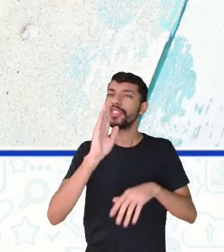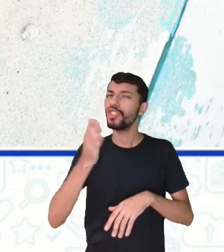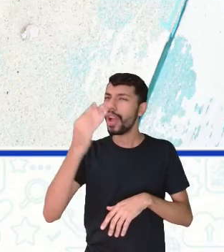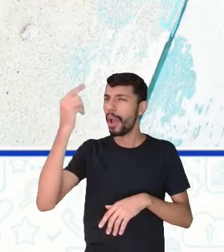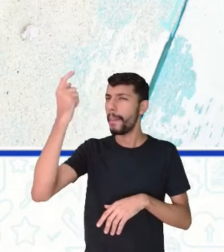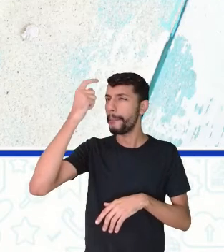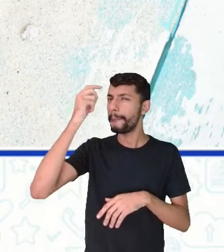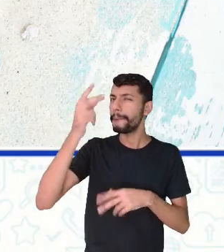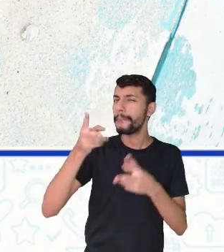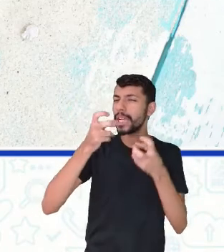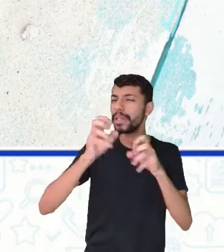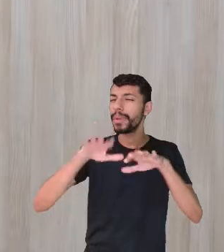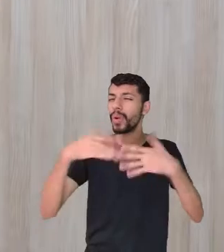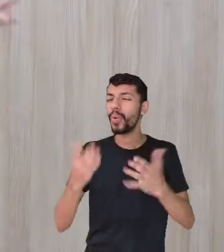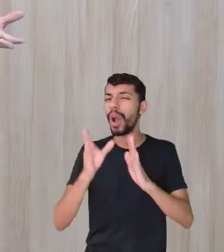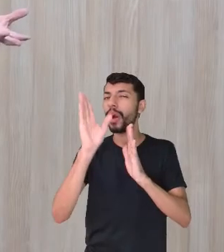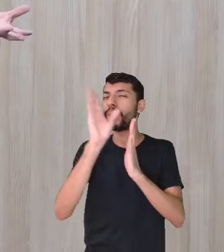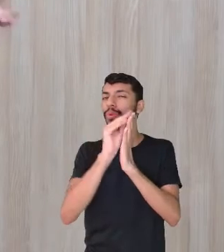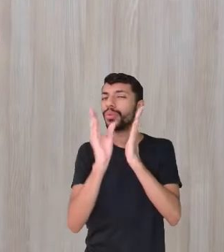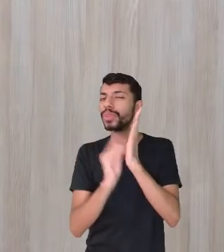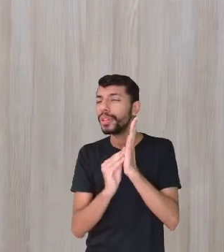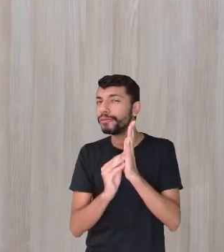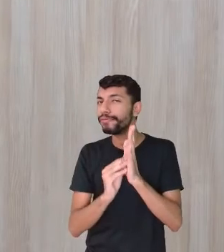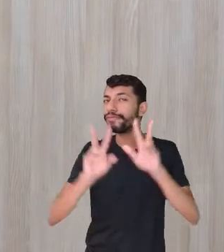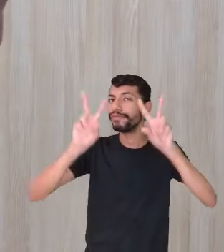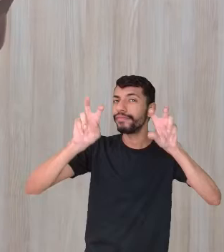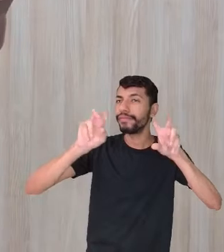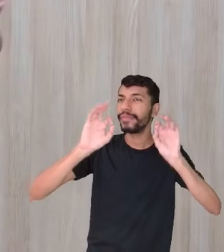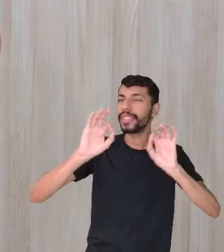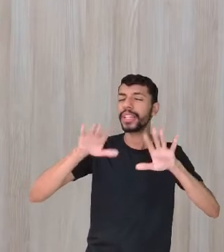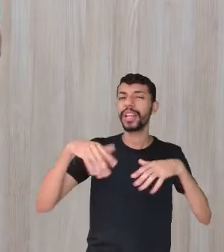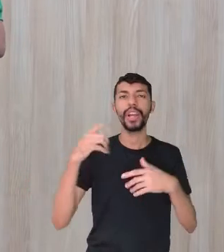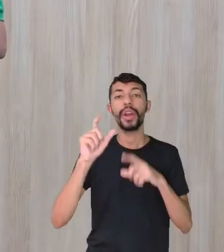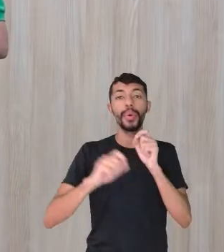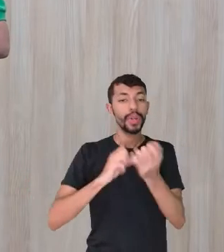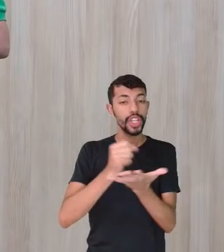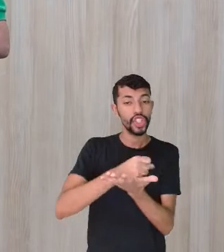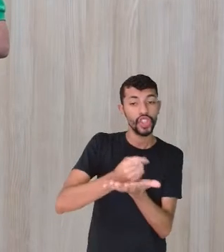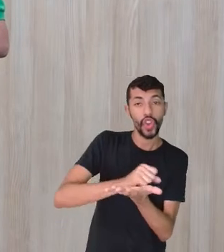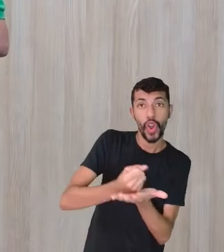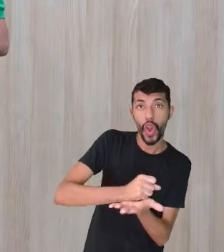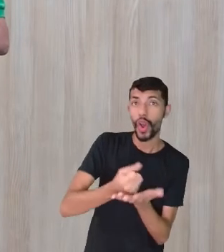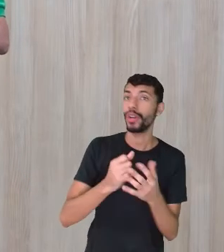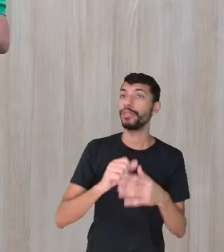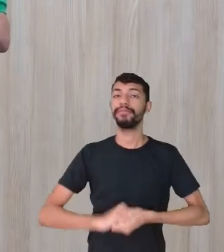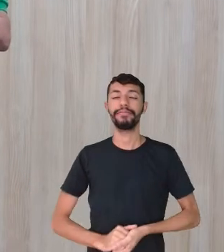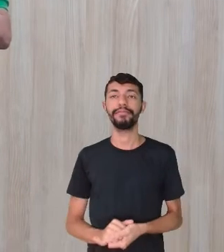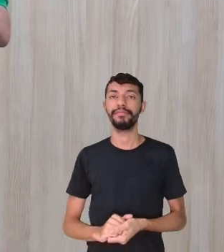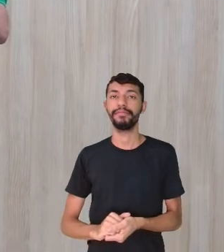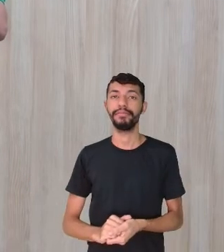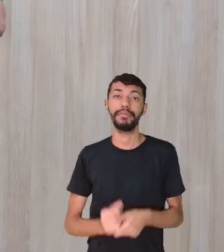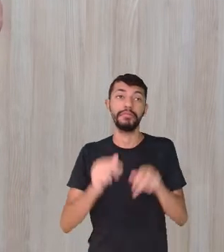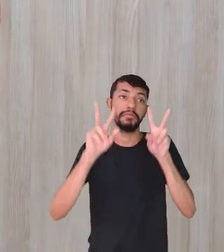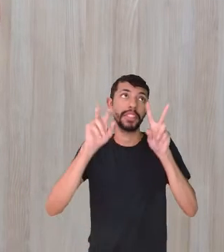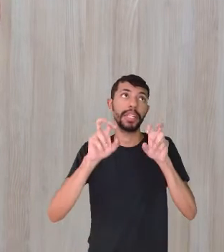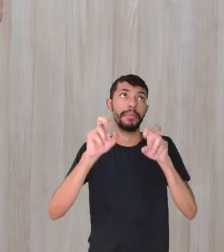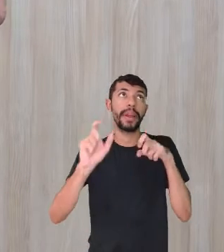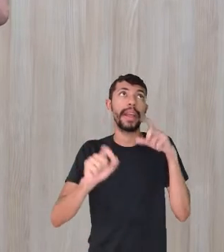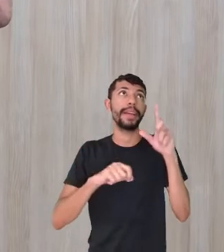o conteúdo? Eu falei sobre jogos eletrônicos, eu falei sobre